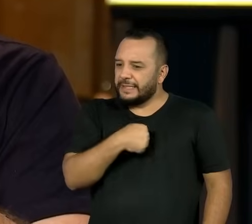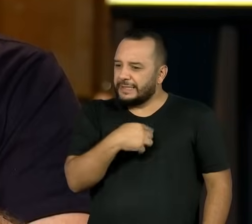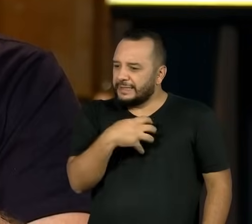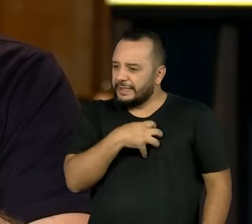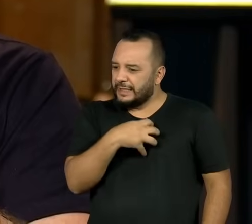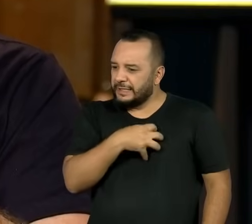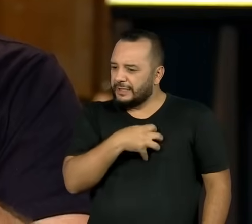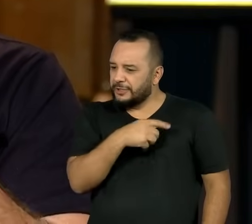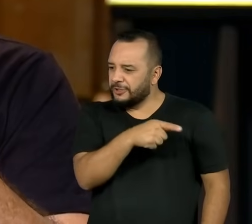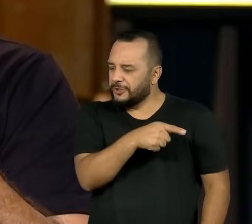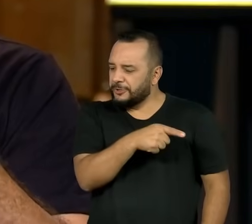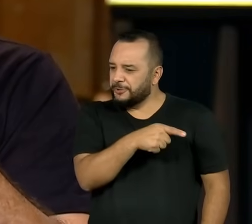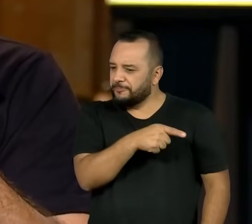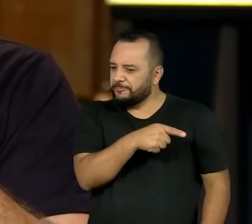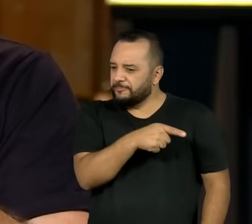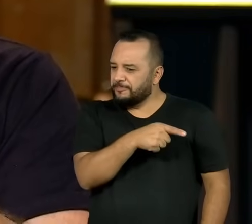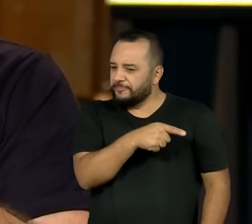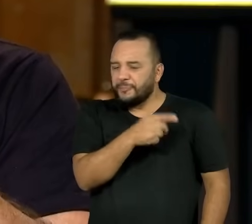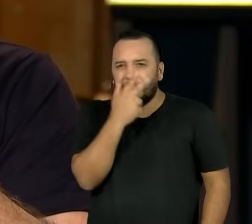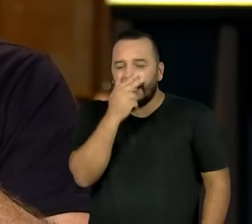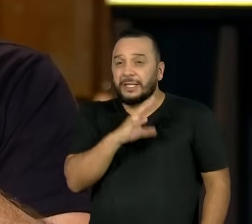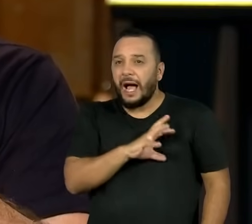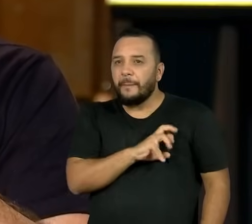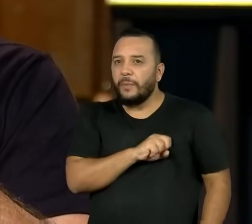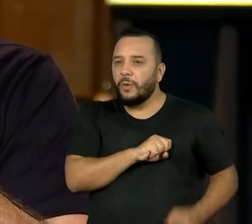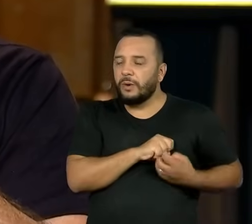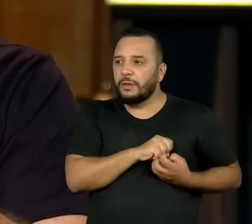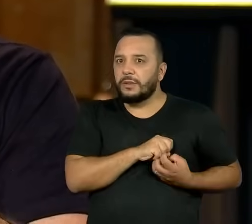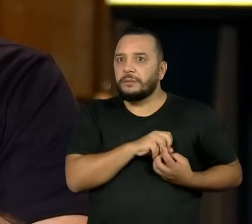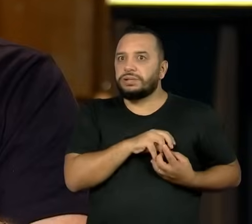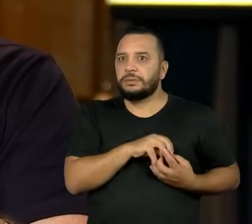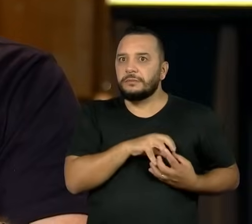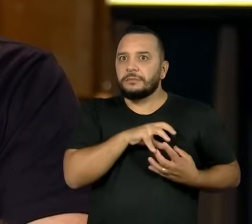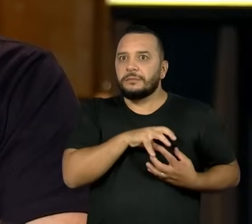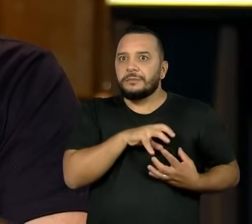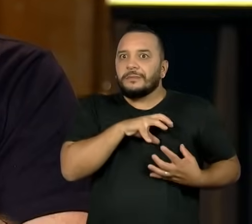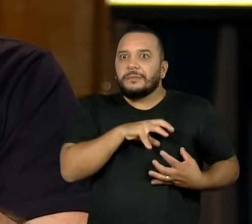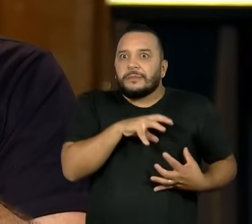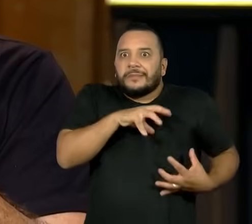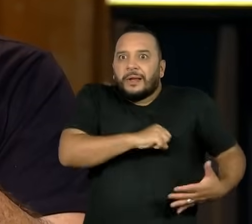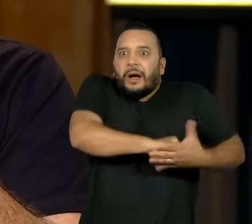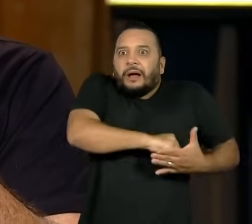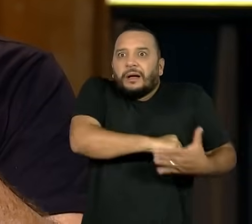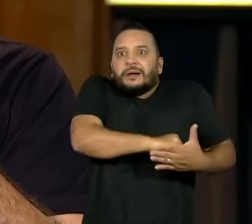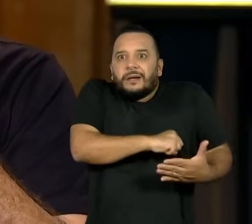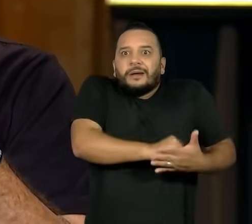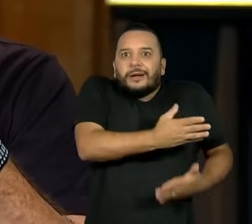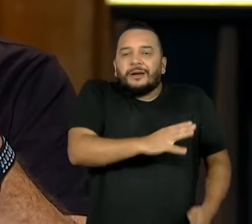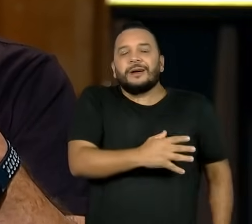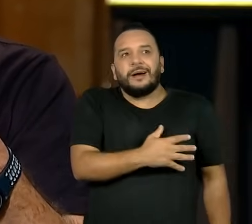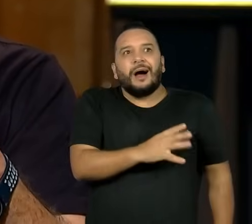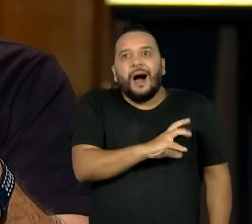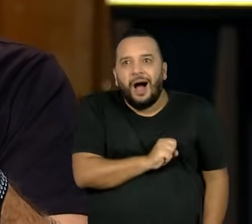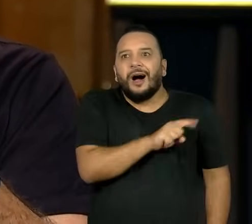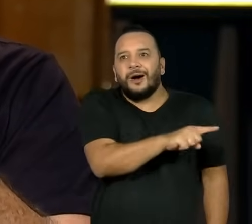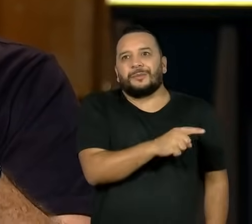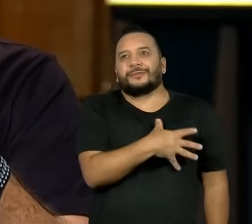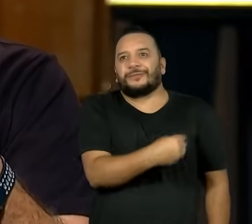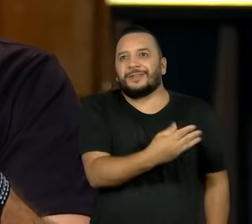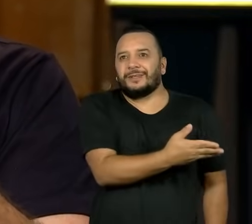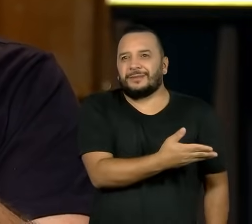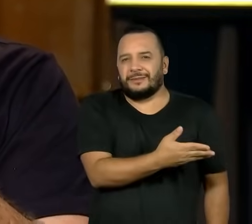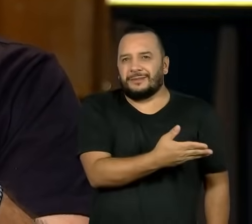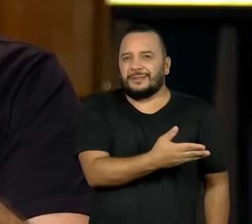sente o que seria o amor. Então, você sente aquela coisa forte. Mas, ao mesmo tempo, você também